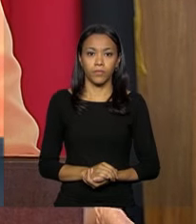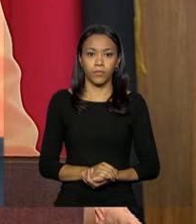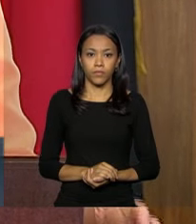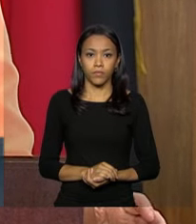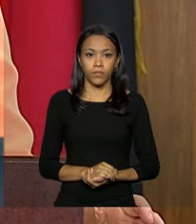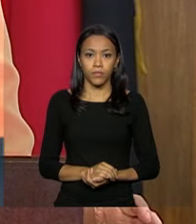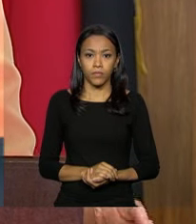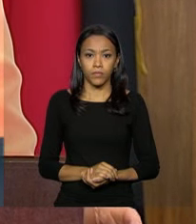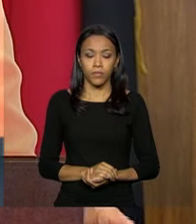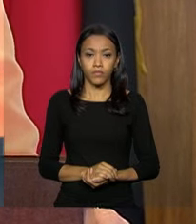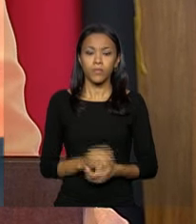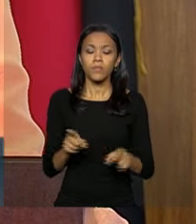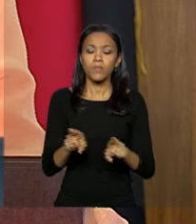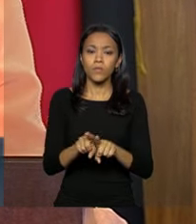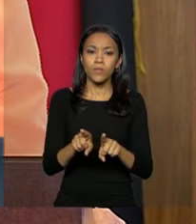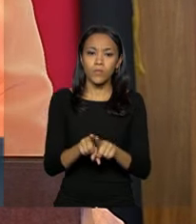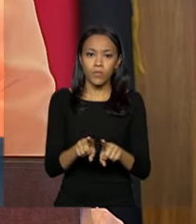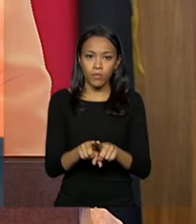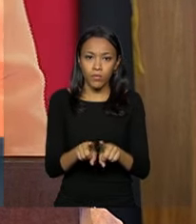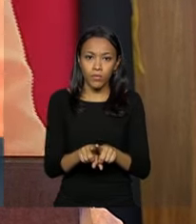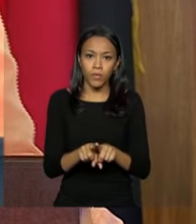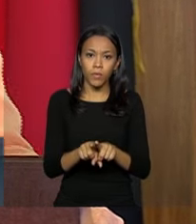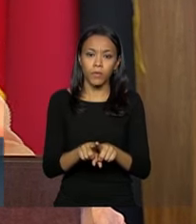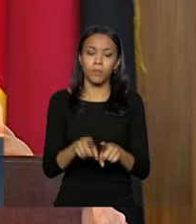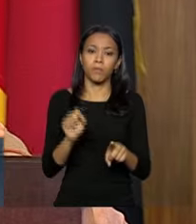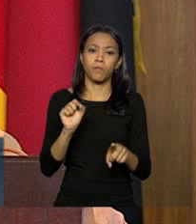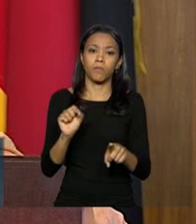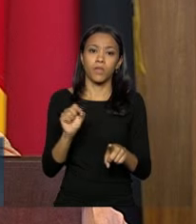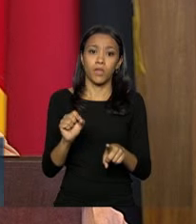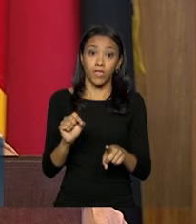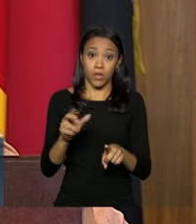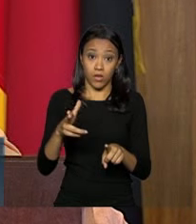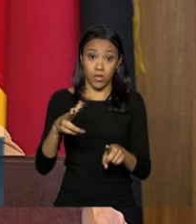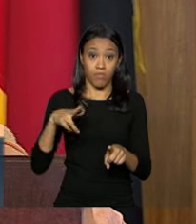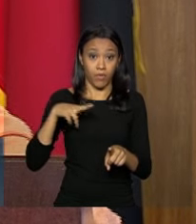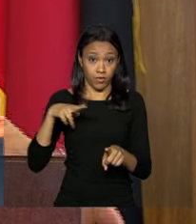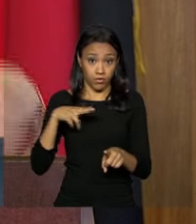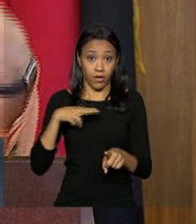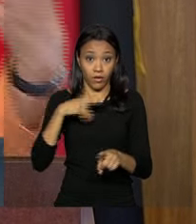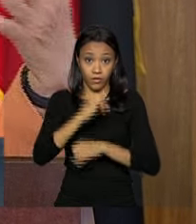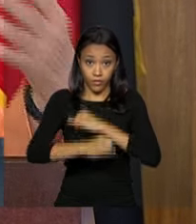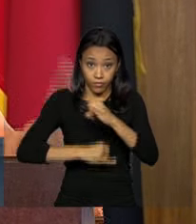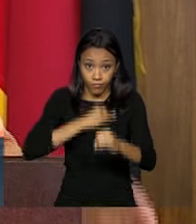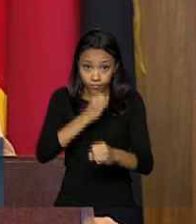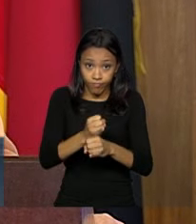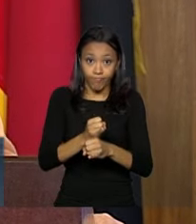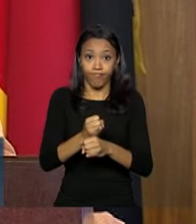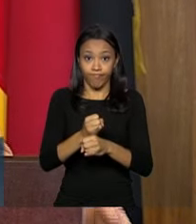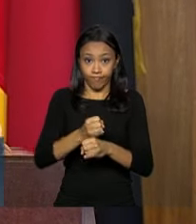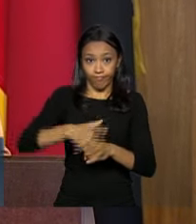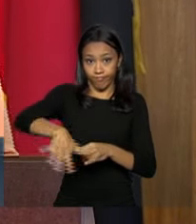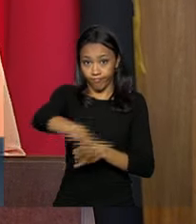do ciberespaço e da proteção da privacidade na era da internet.